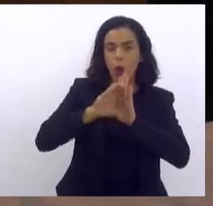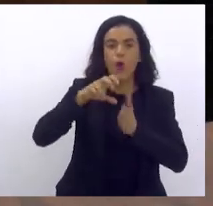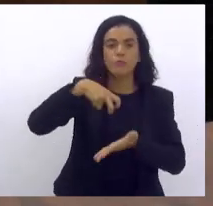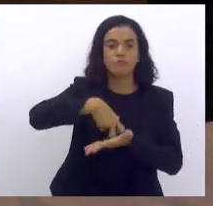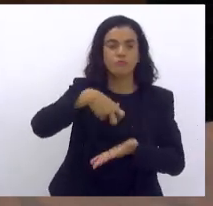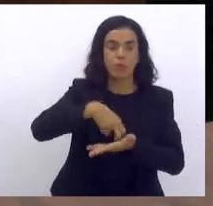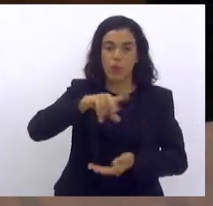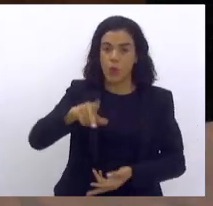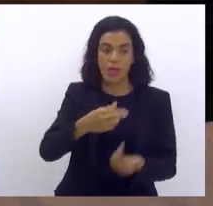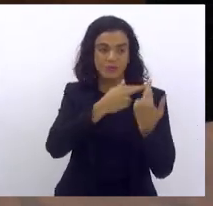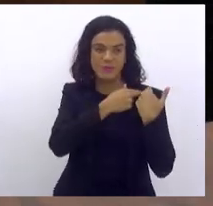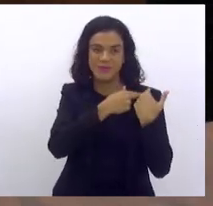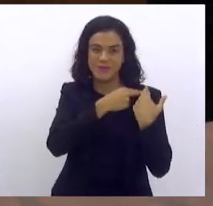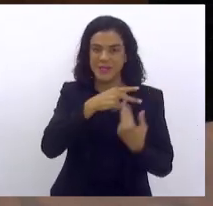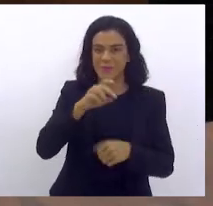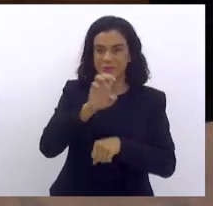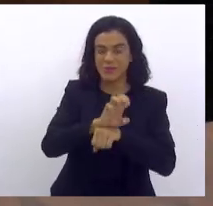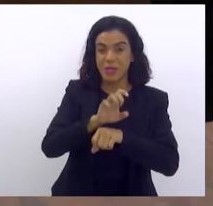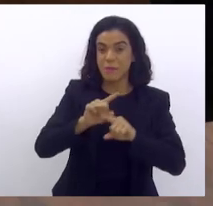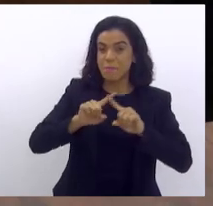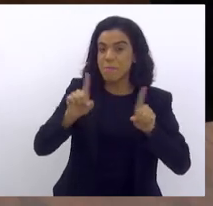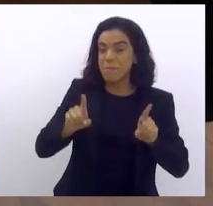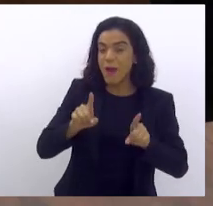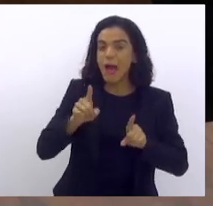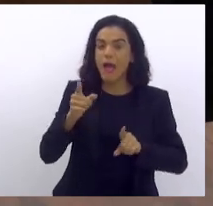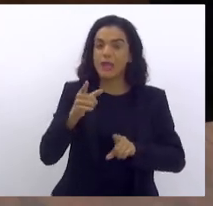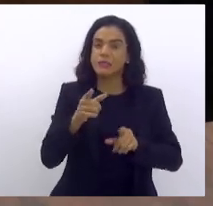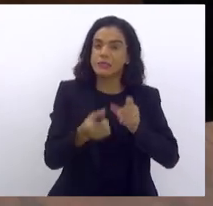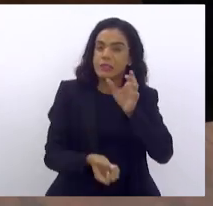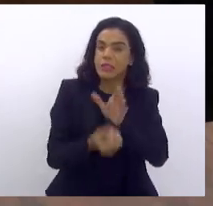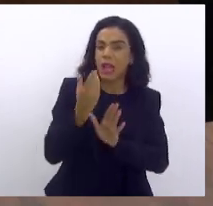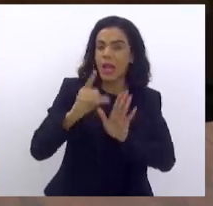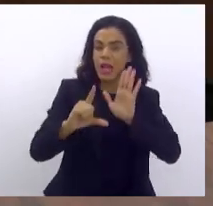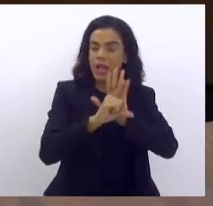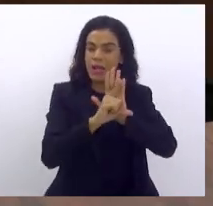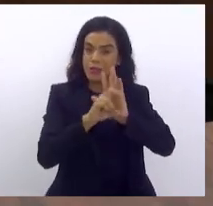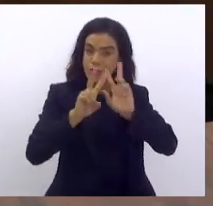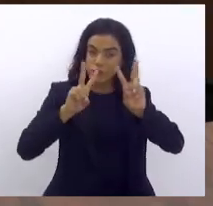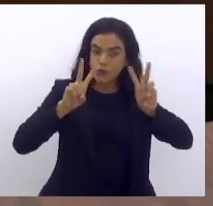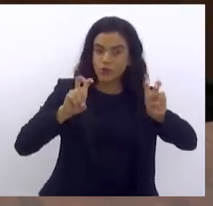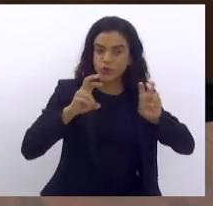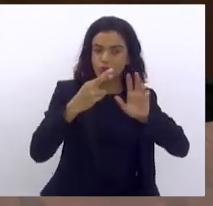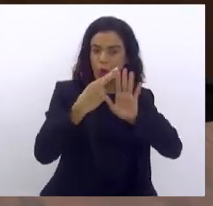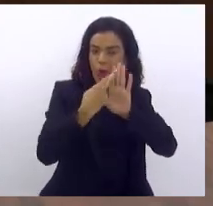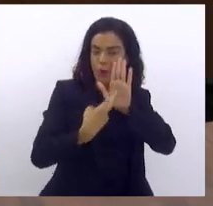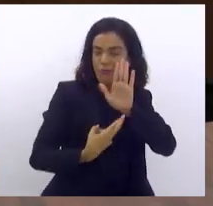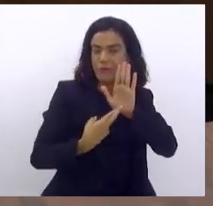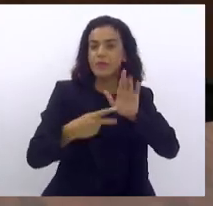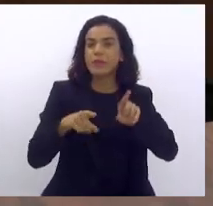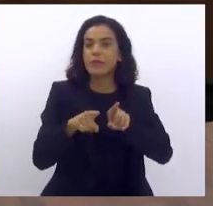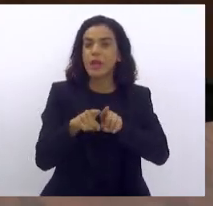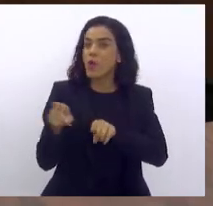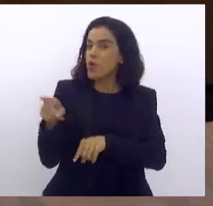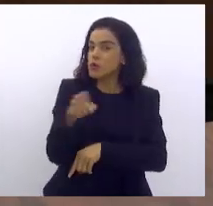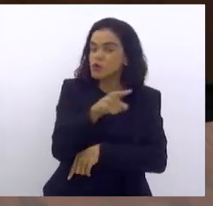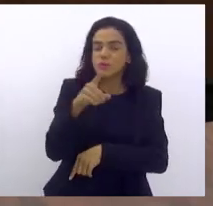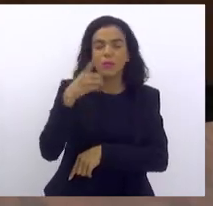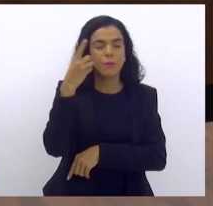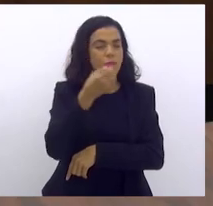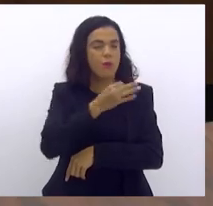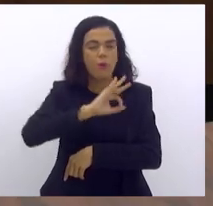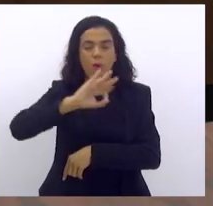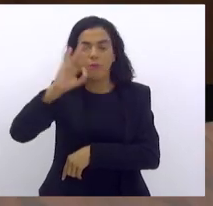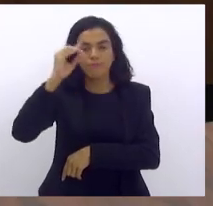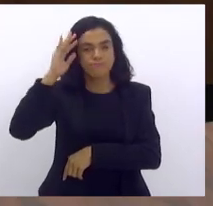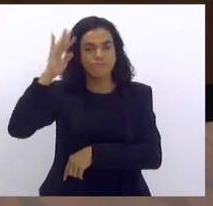competência estadual. Mas legislar sobre procedimento, e os deputados foram muito felizes em pensar isso, é de